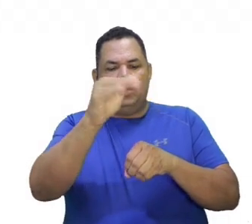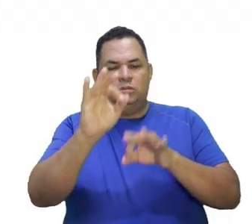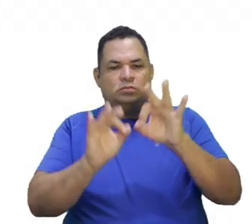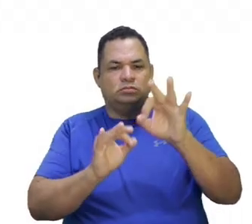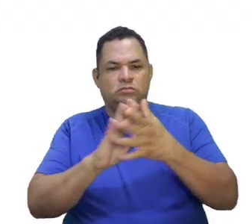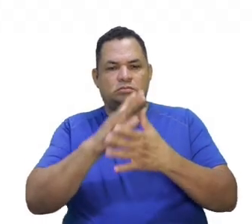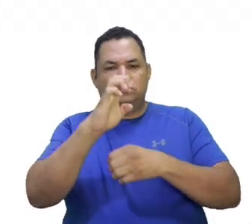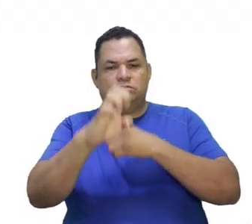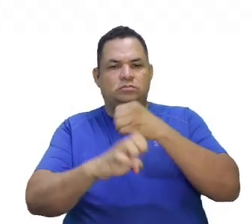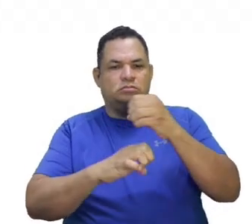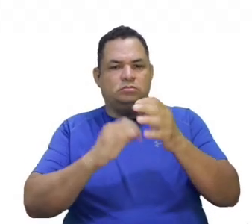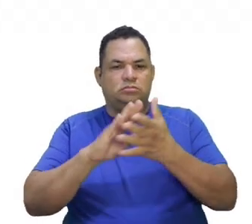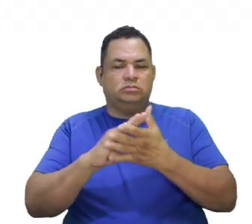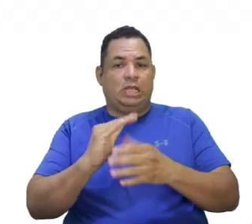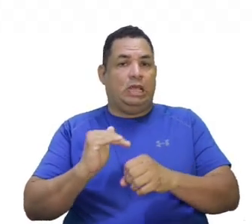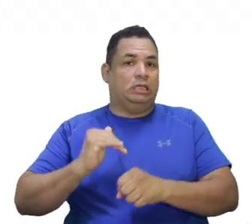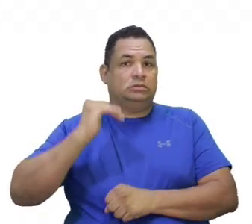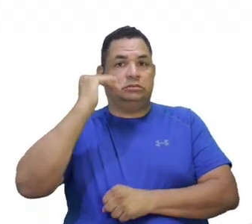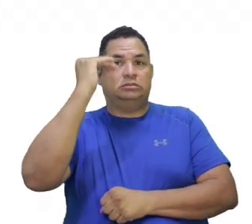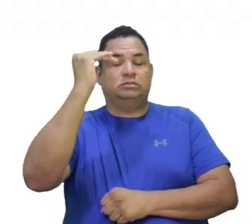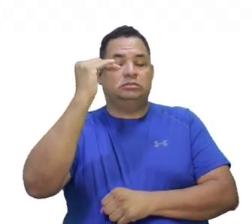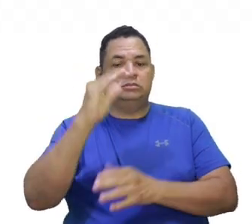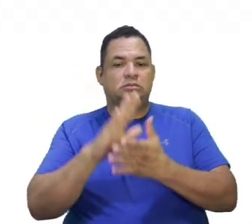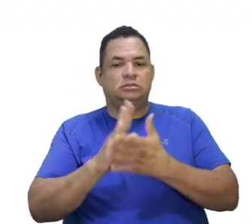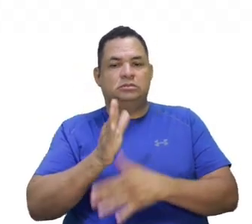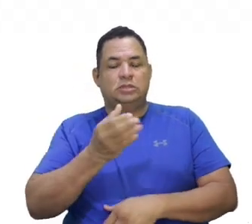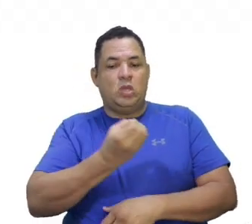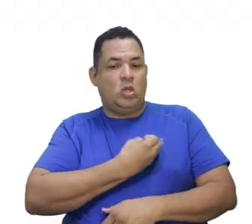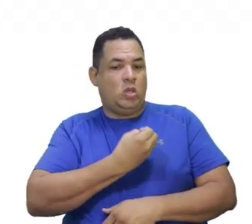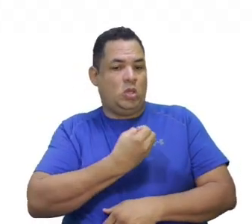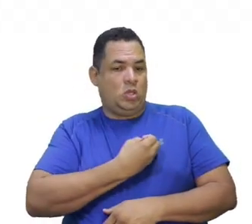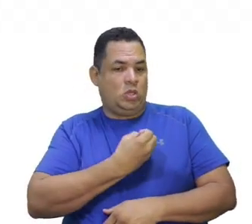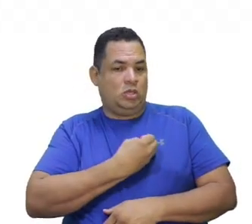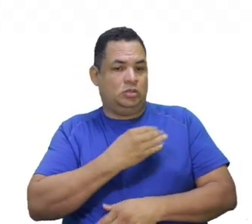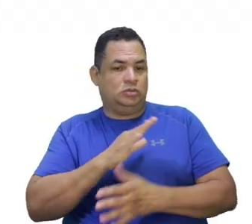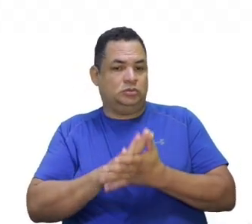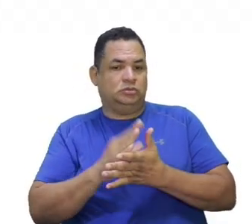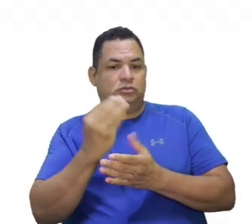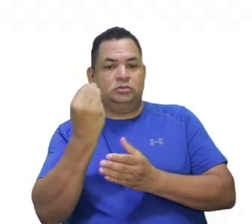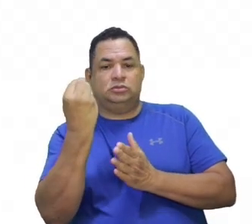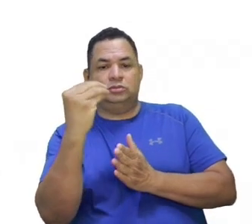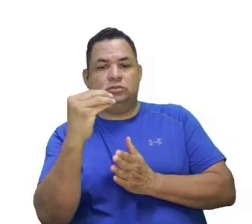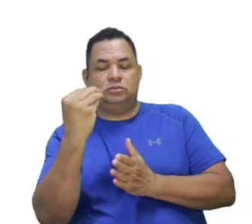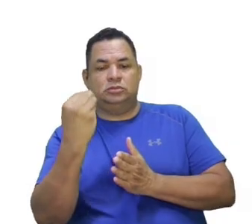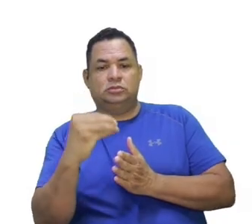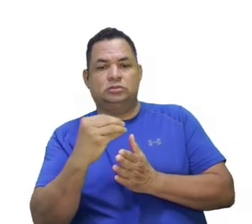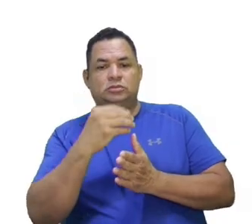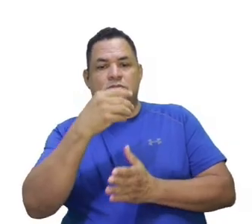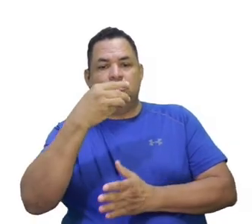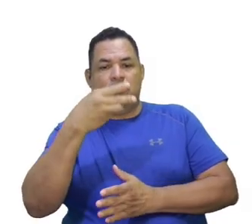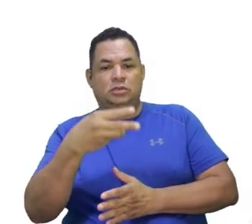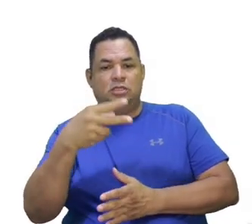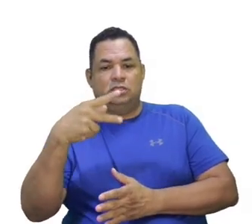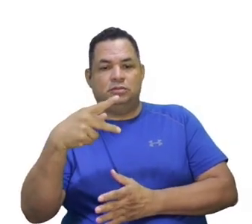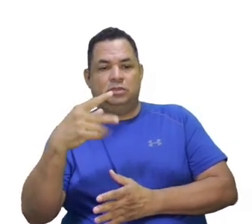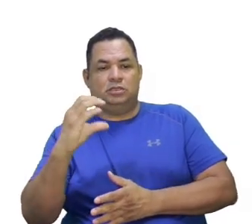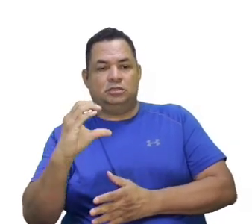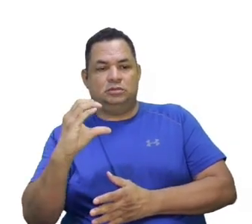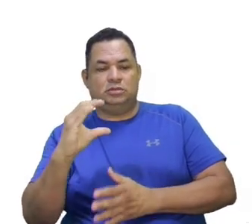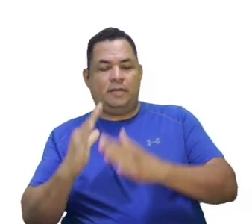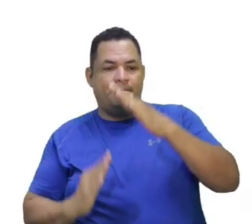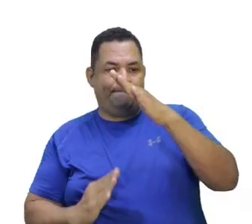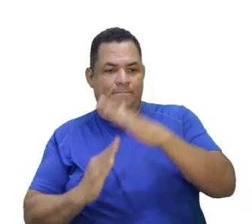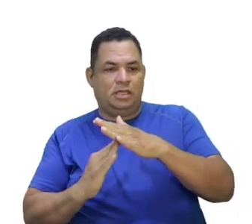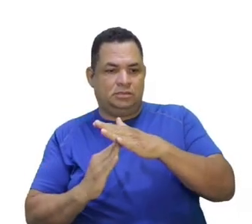quantidade de elétrons razoavelmente alta. Eu já preenchi aqui o nível 3p6 com o máximo que ele